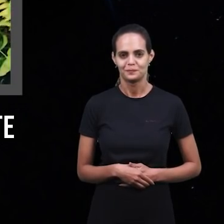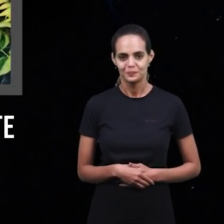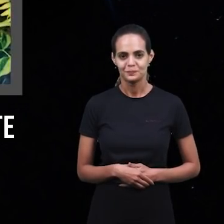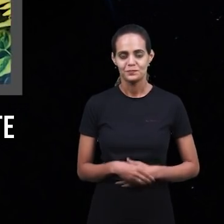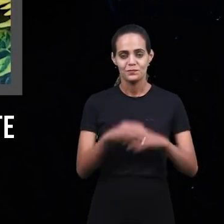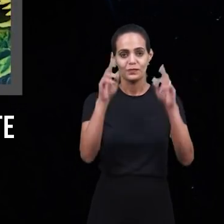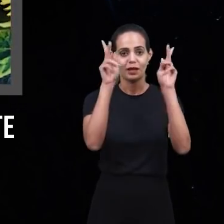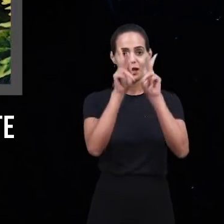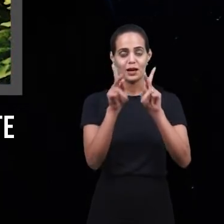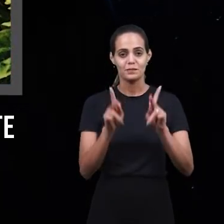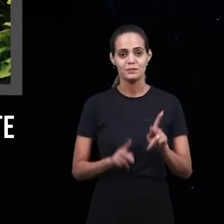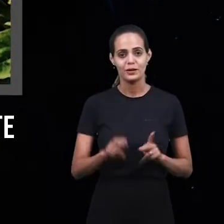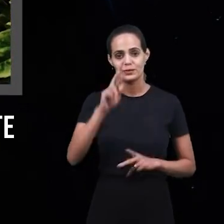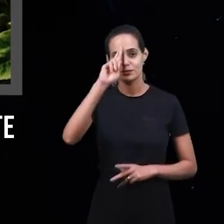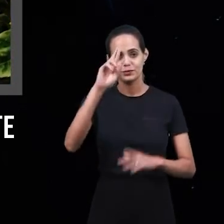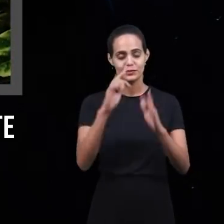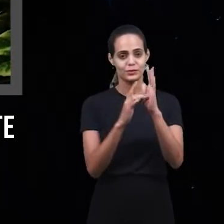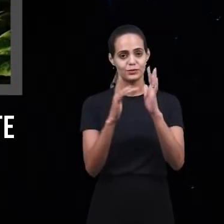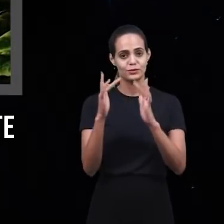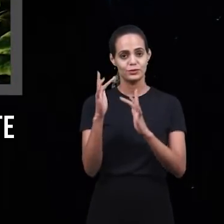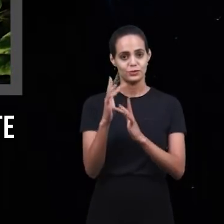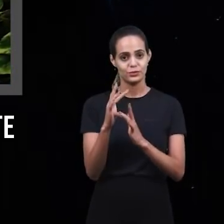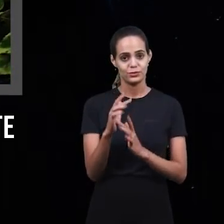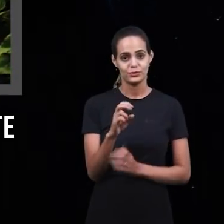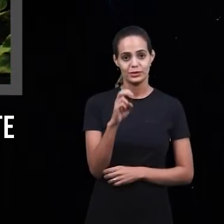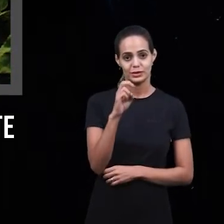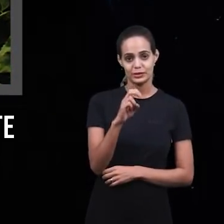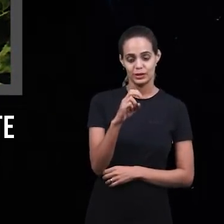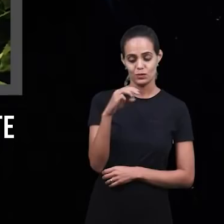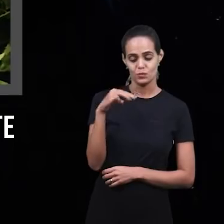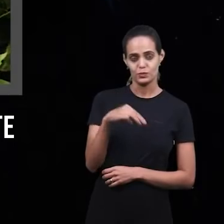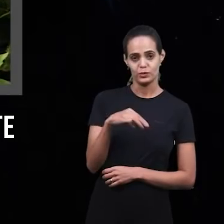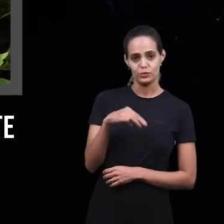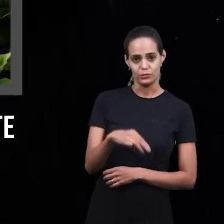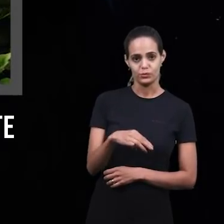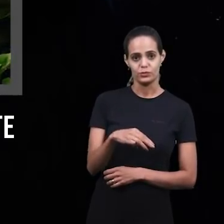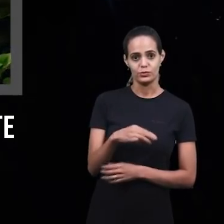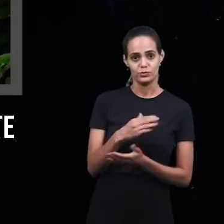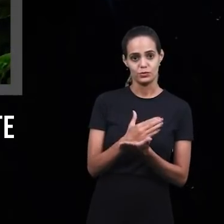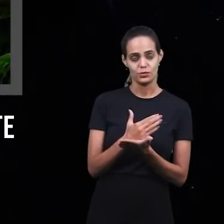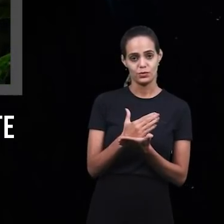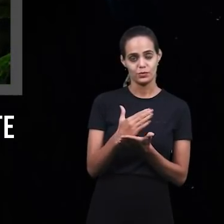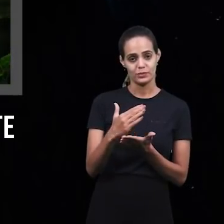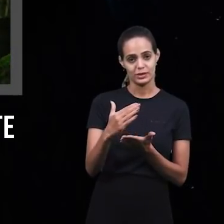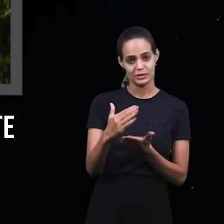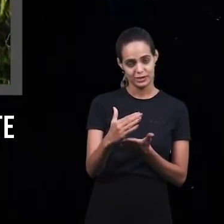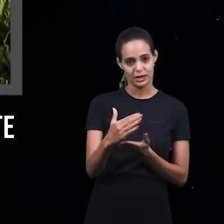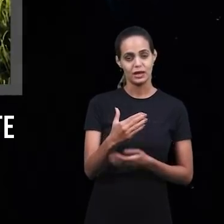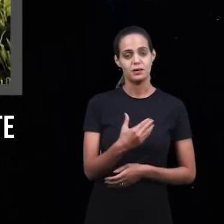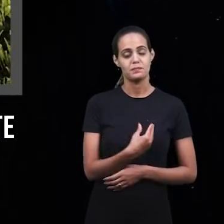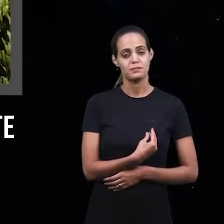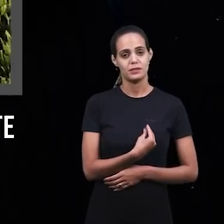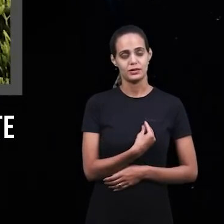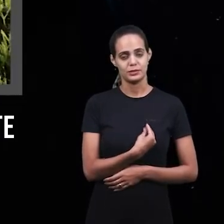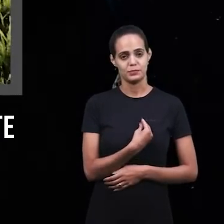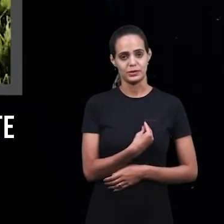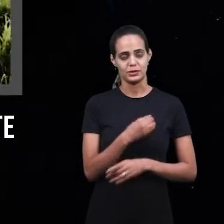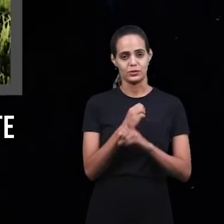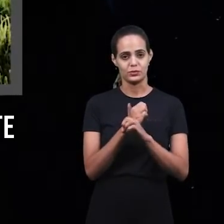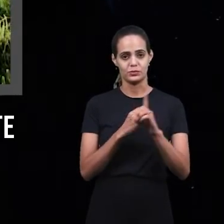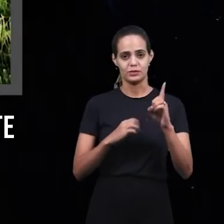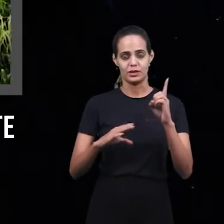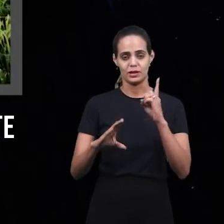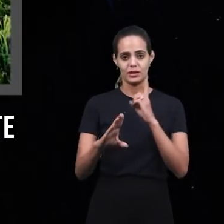A paz do Senhor Jesus. Dentro de 5 minutos, daremos início às participações da Escola Bíblica